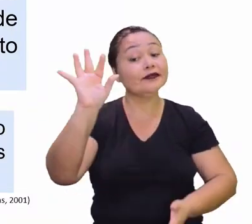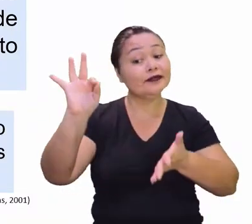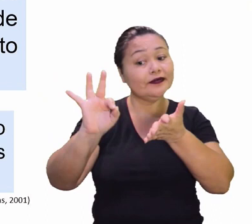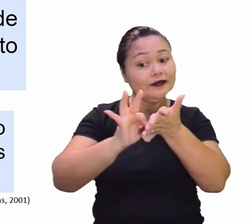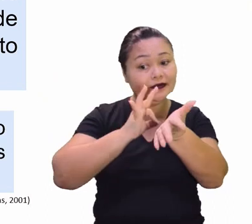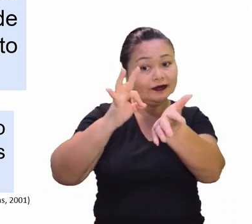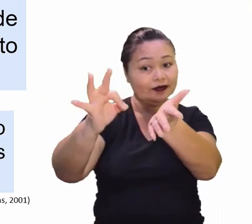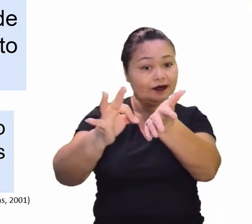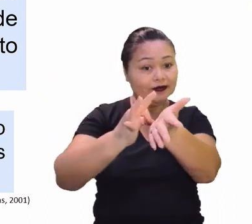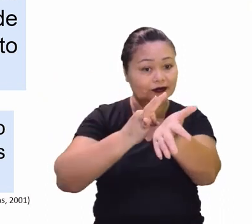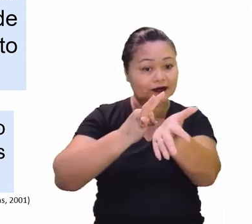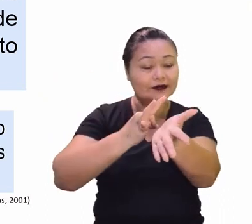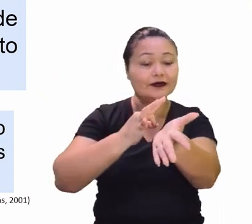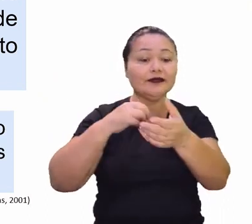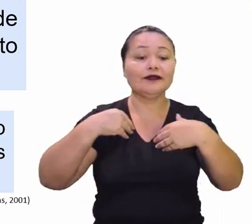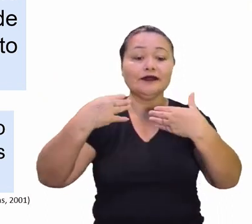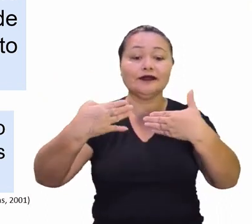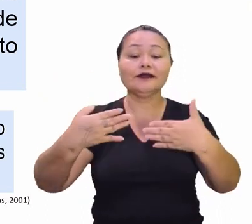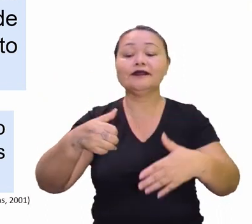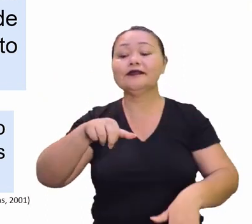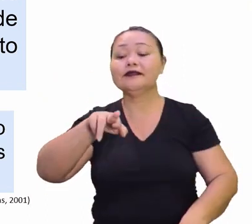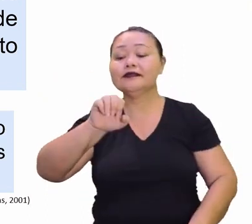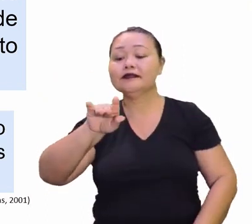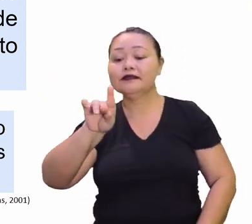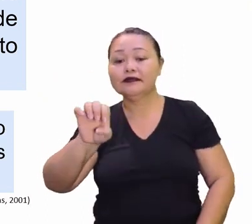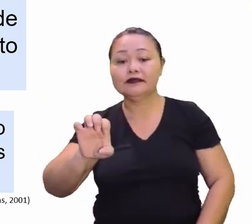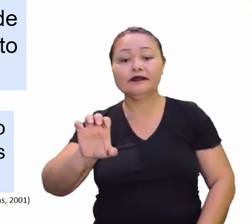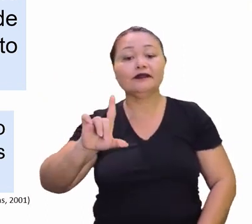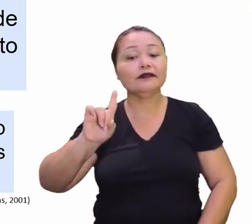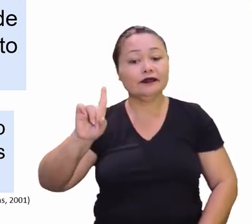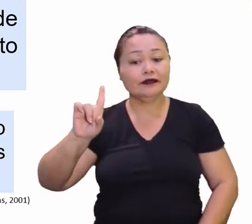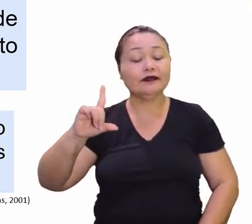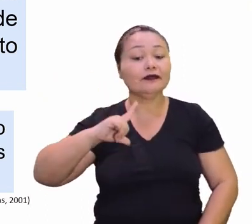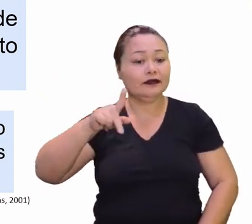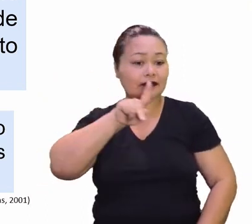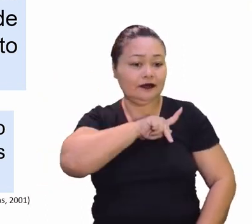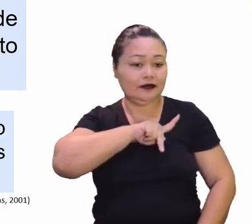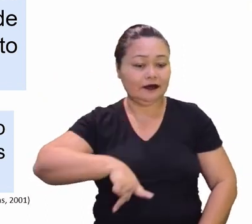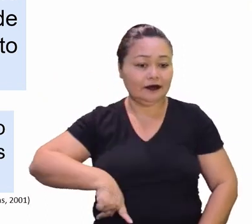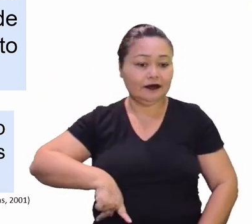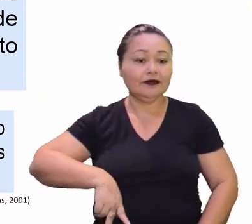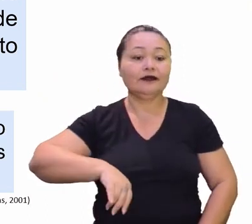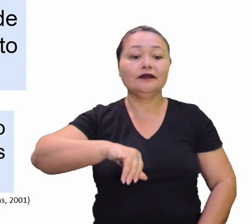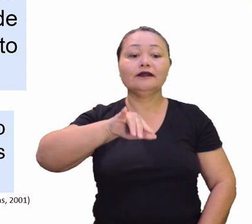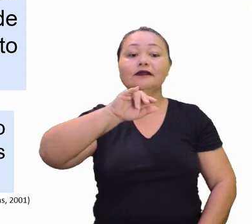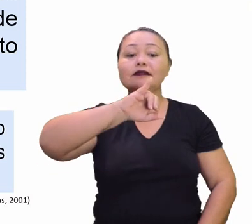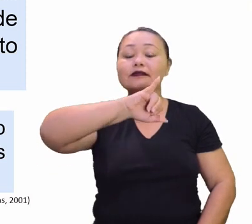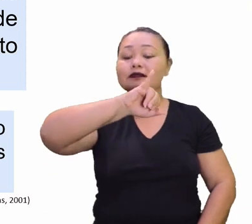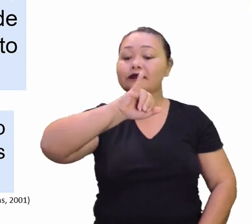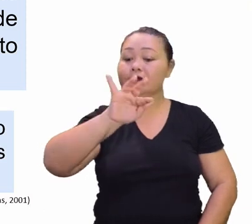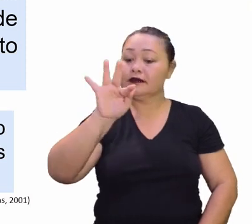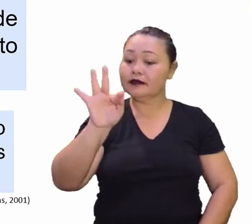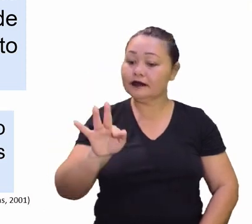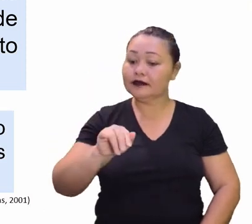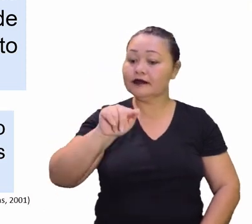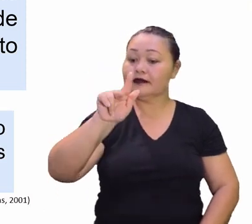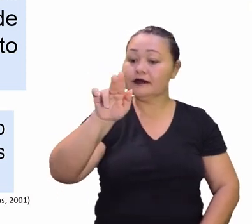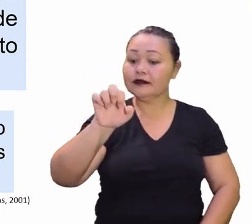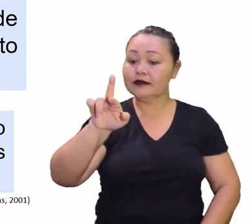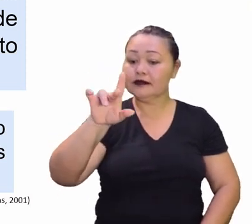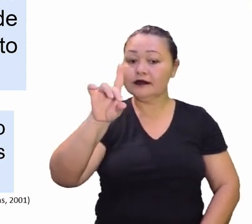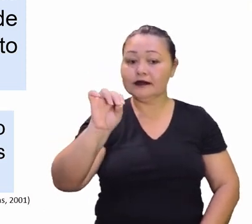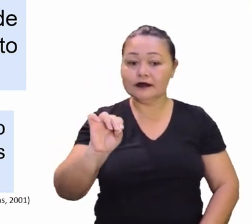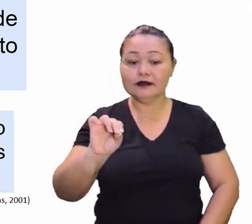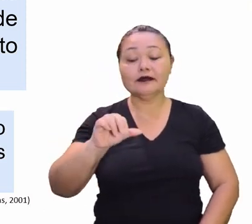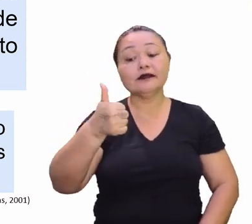conseguiu que fossem assinados pelo ministro Eliseu Rezende, na época o presidente aí Figueiredo, João Figueiredo, 19